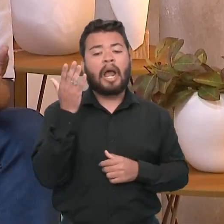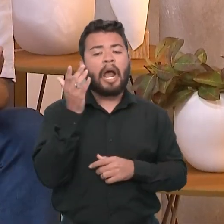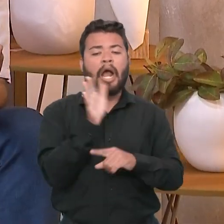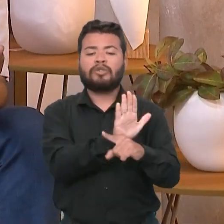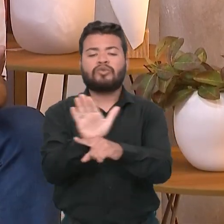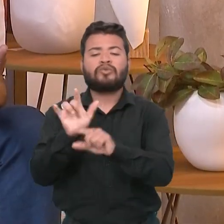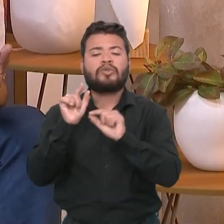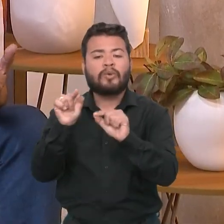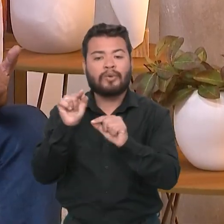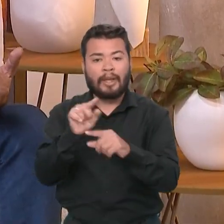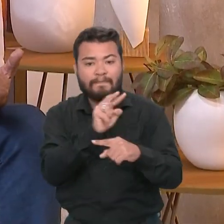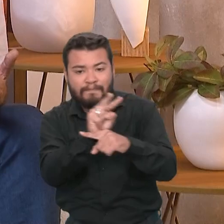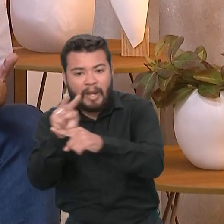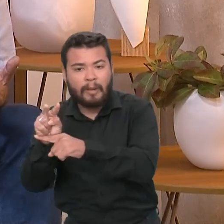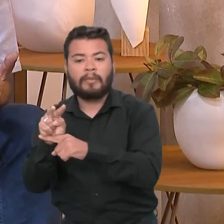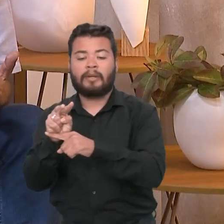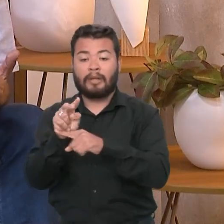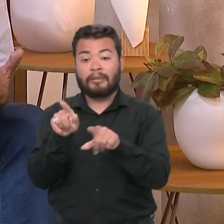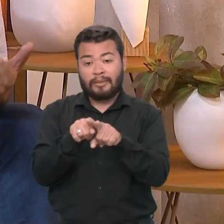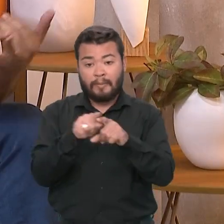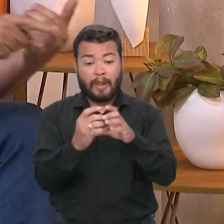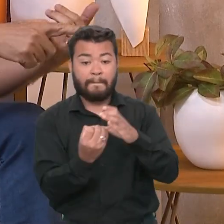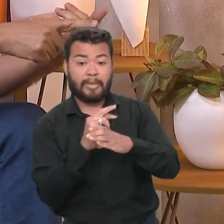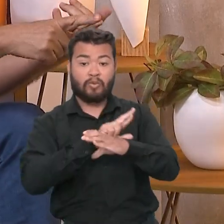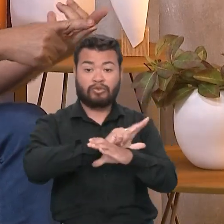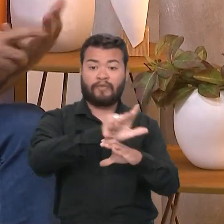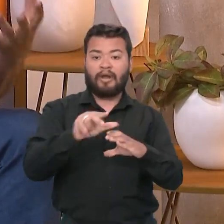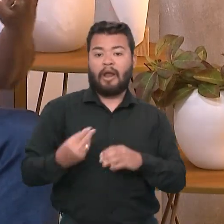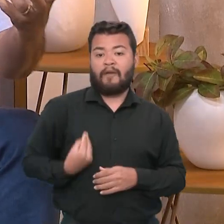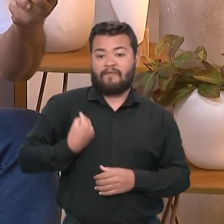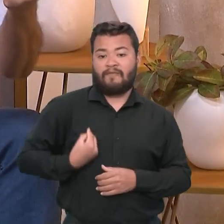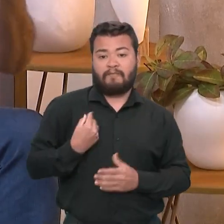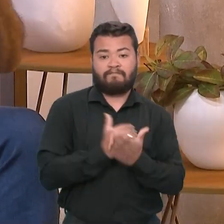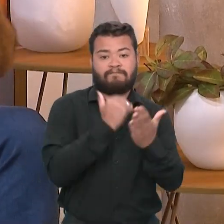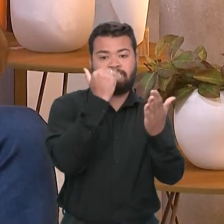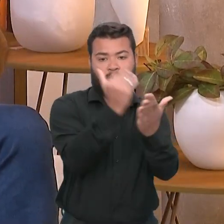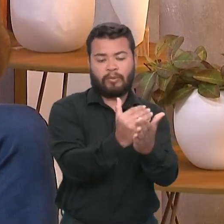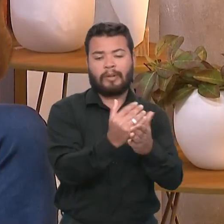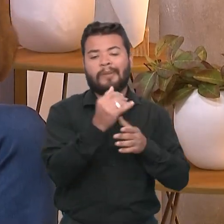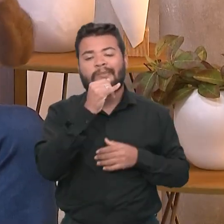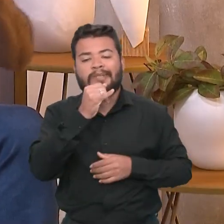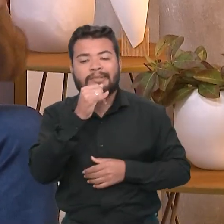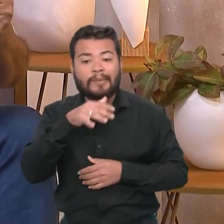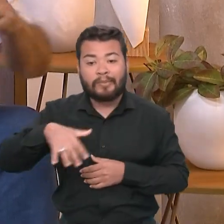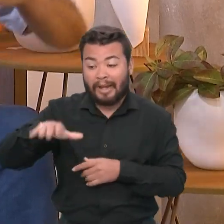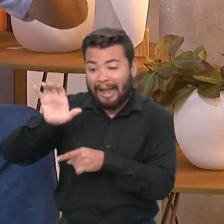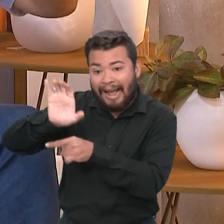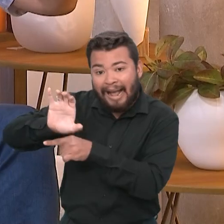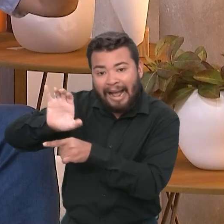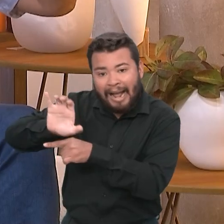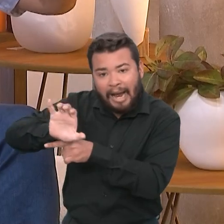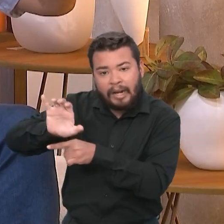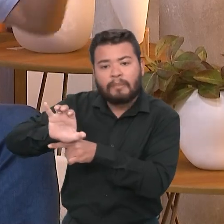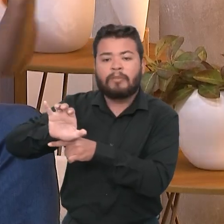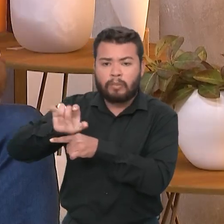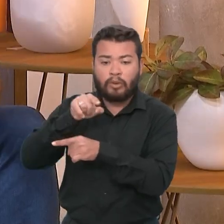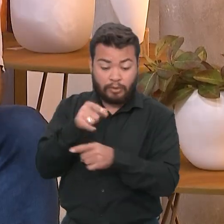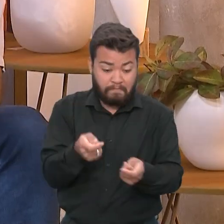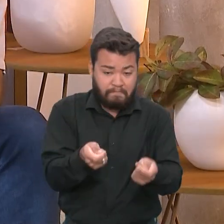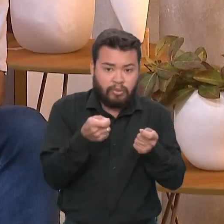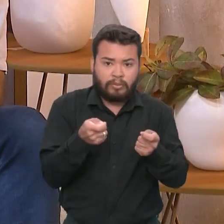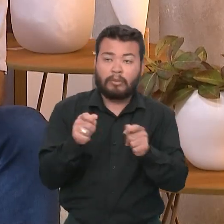que é o que o artigo mostrou, um efeito enorme sobre a quantidade de carbono que é mantida e não liberada para o céu,